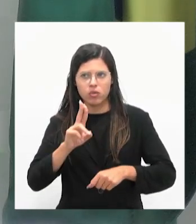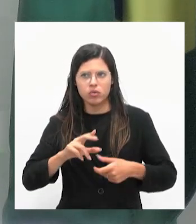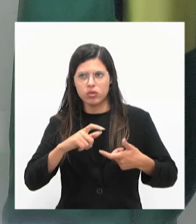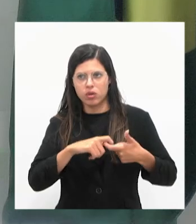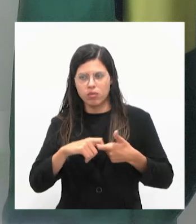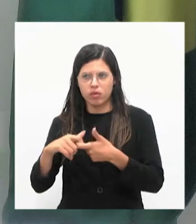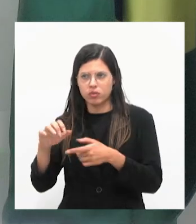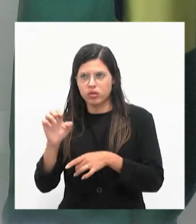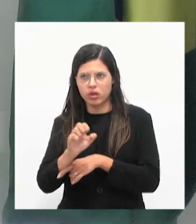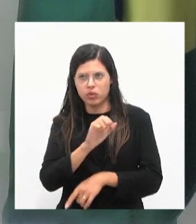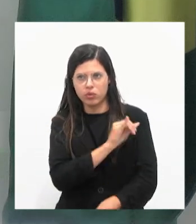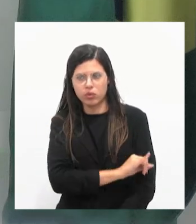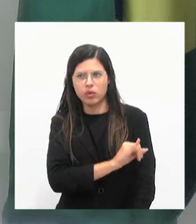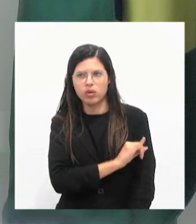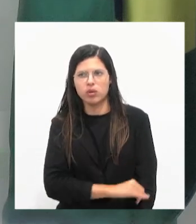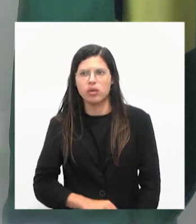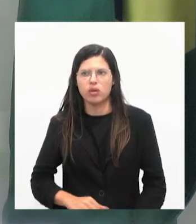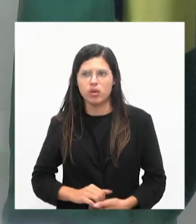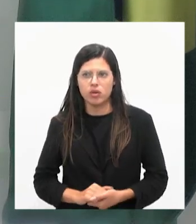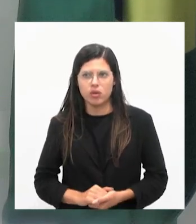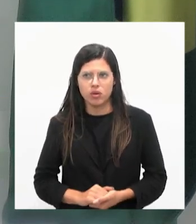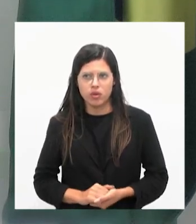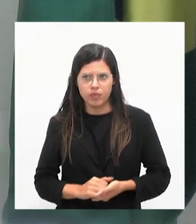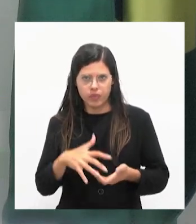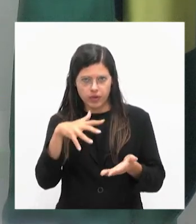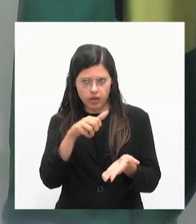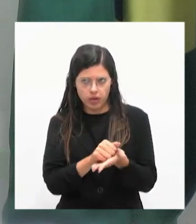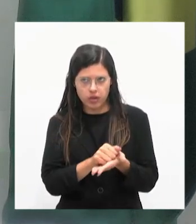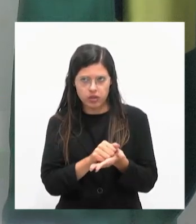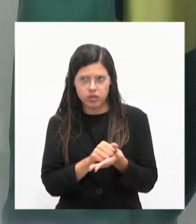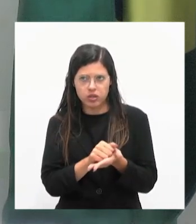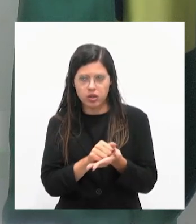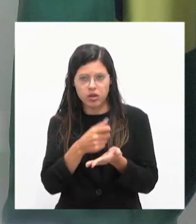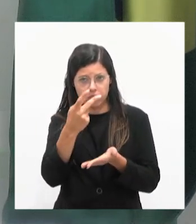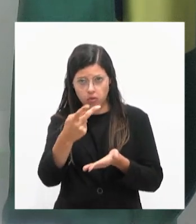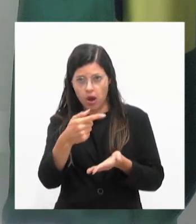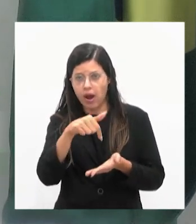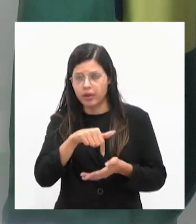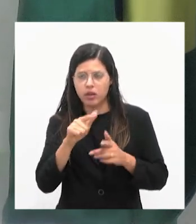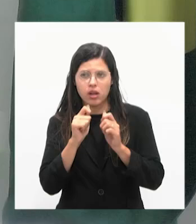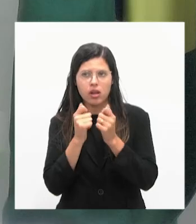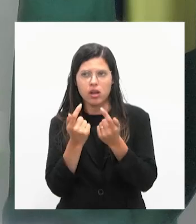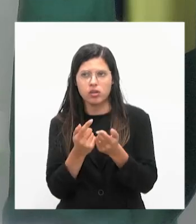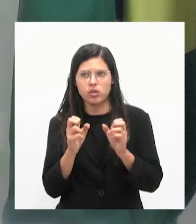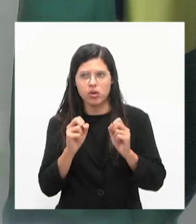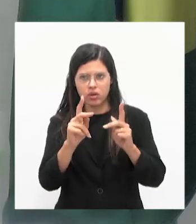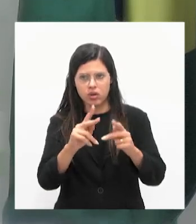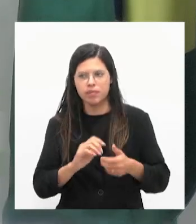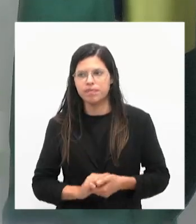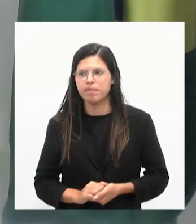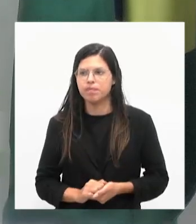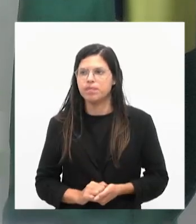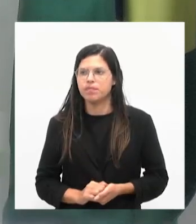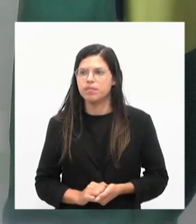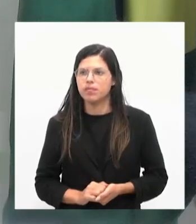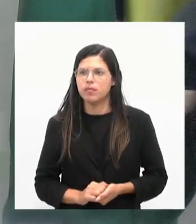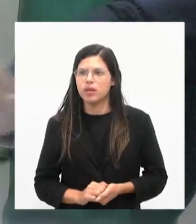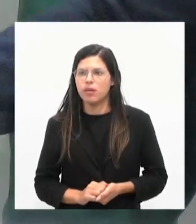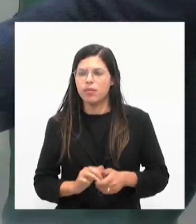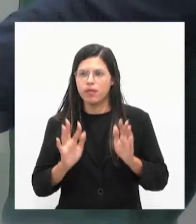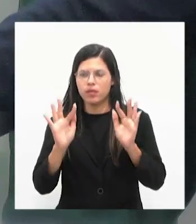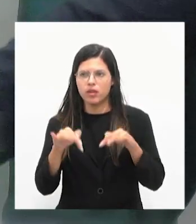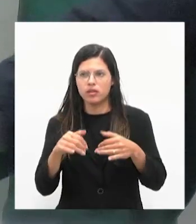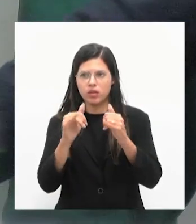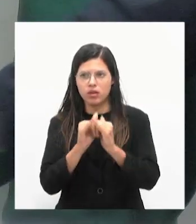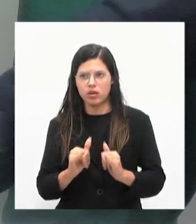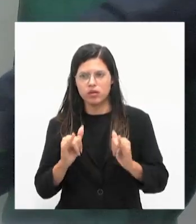Sim. Está suspenso. Muito bom. Está registrado isso nos anais da casa, presidente. Registrado. Ok, então. E, para finalizar, mandar um recado muito claro